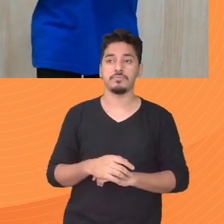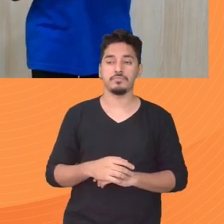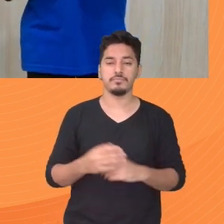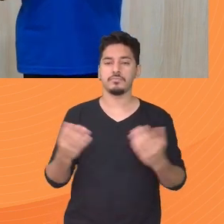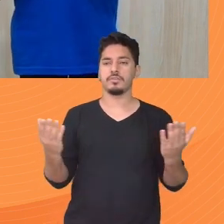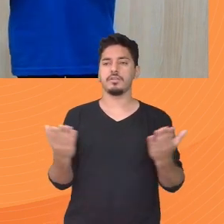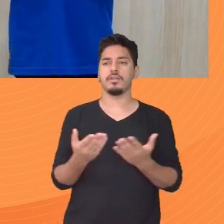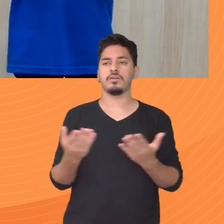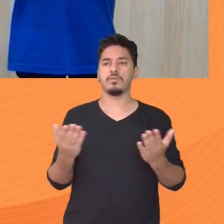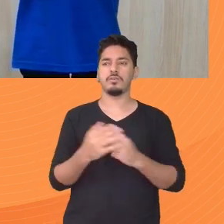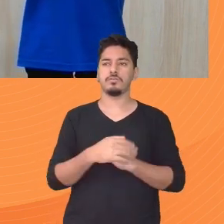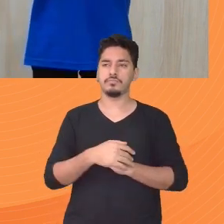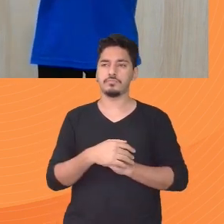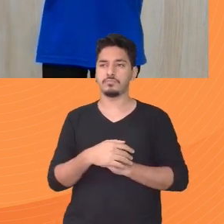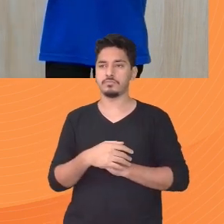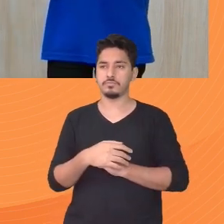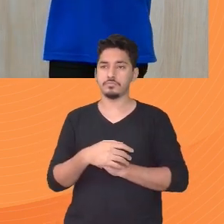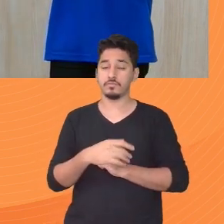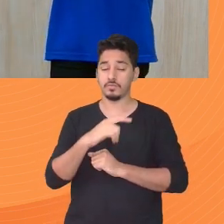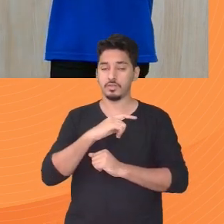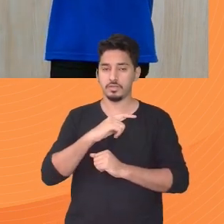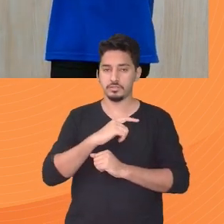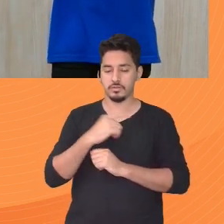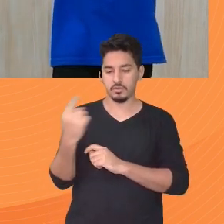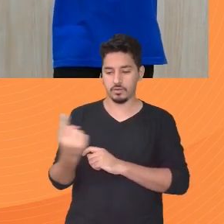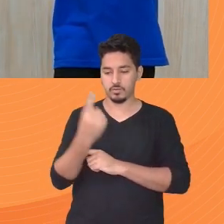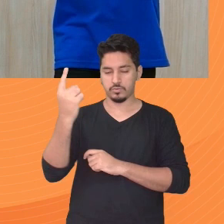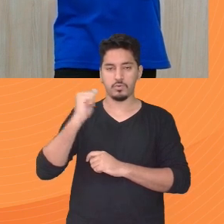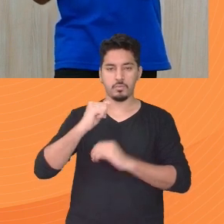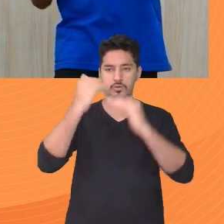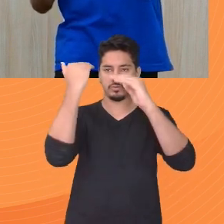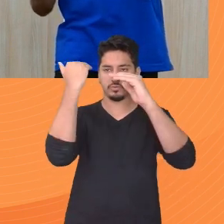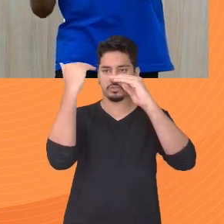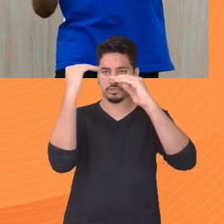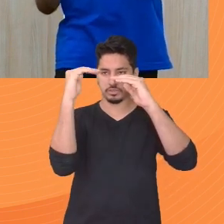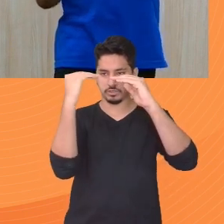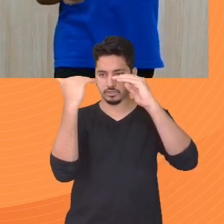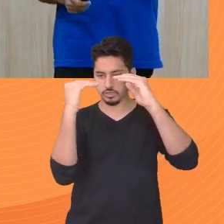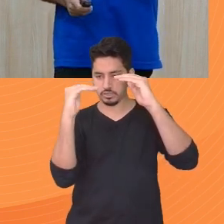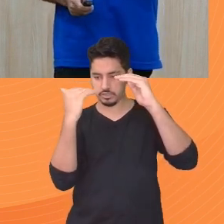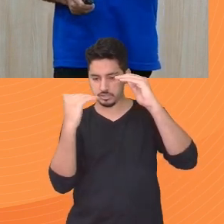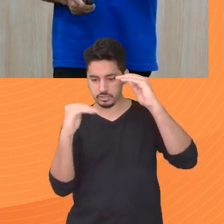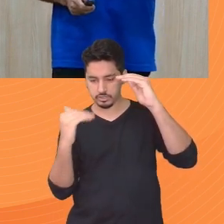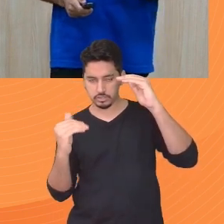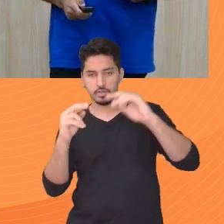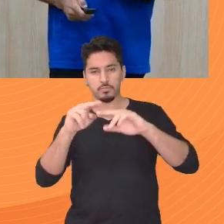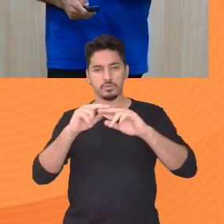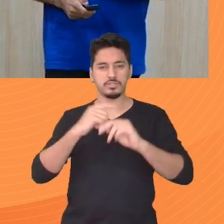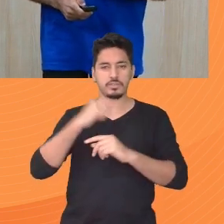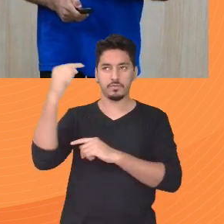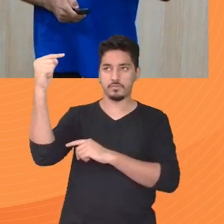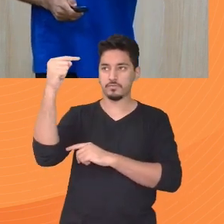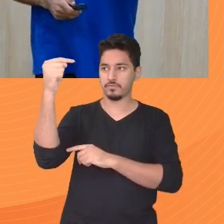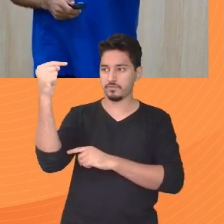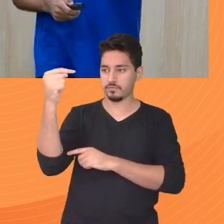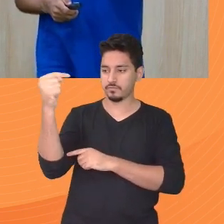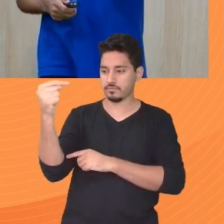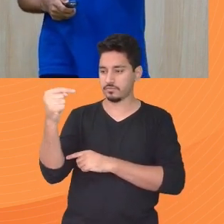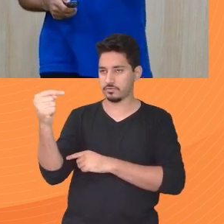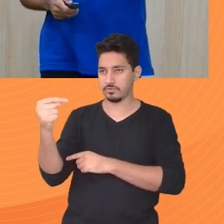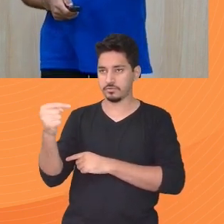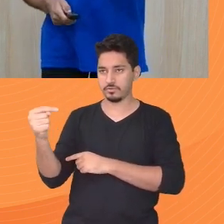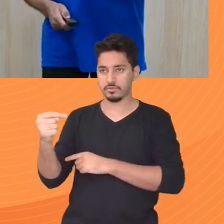Agora, quando eu pegar aí essa altura, eu posso fatiar ela em várias etapas. E aí, por isso que eu coloquei várias setinhas para vocês observarem que a altura